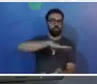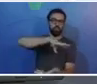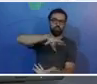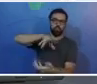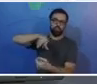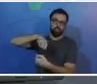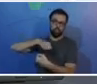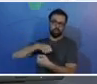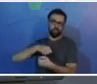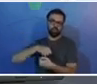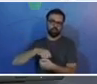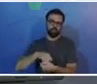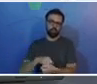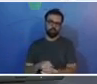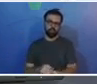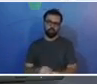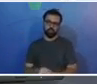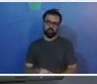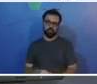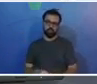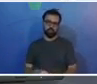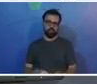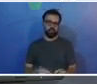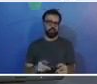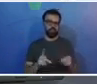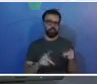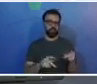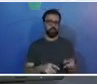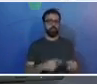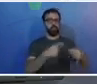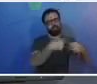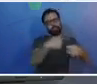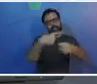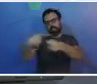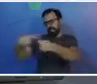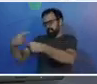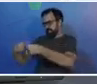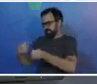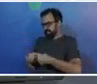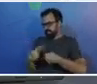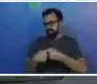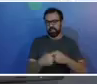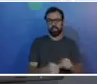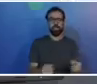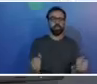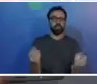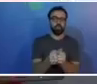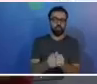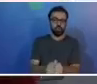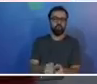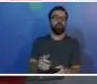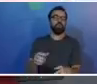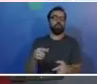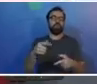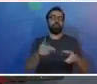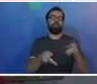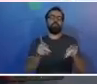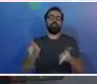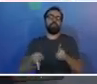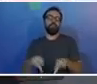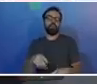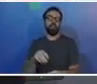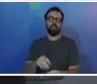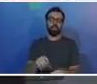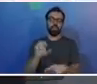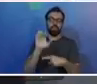juntando toda essa população, é a população do Estado, todos que moram dentro de cada estado. E